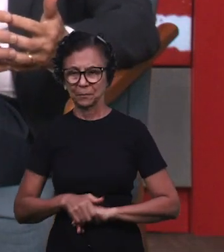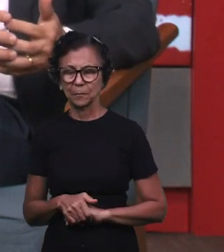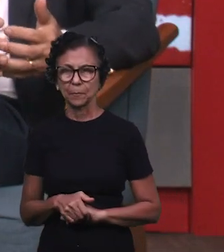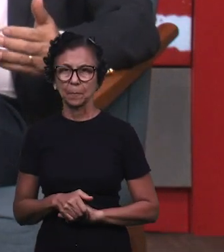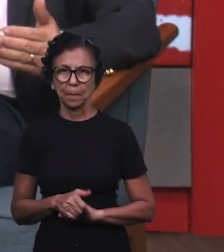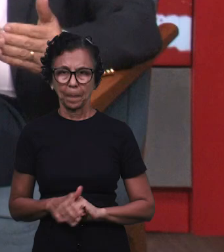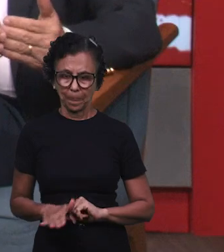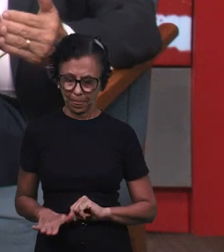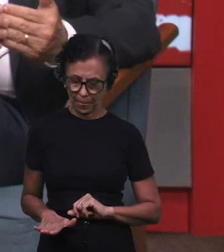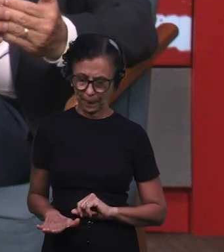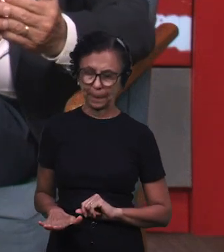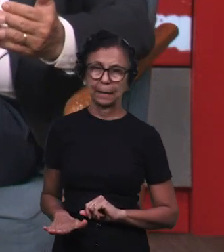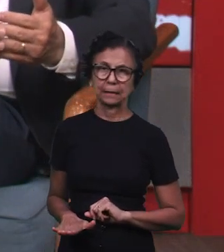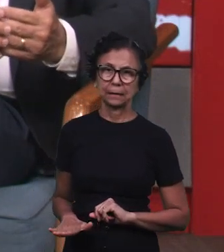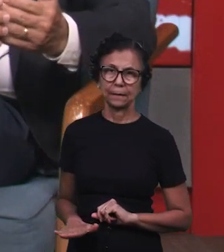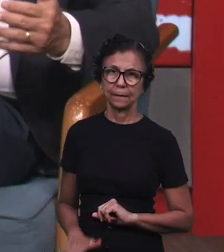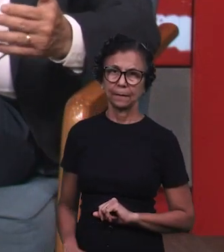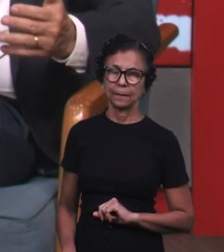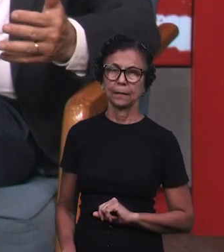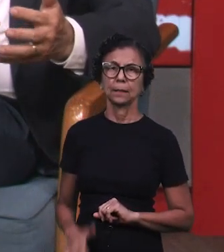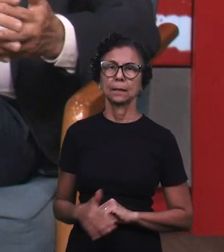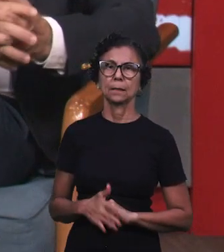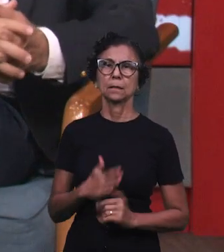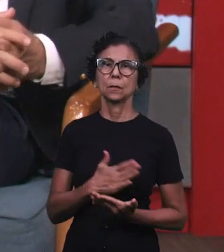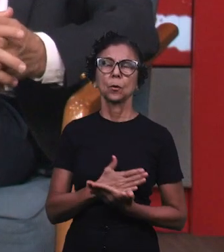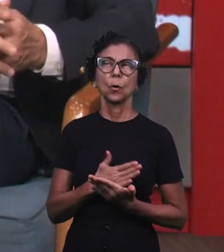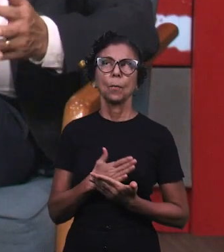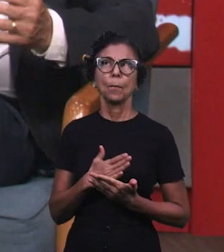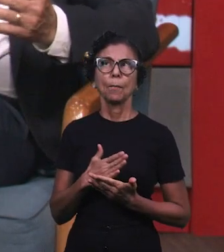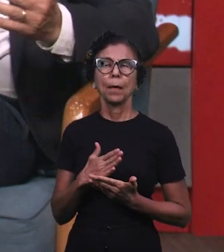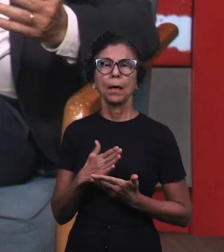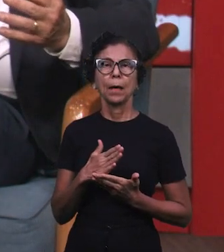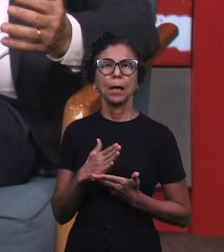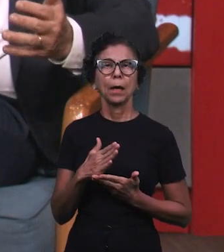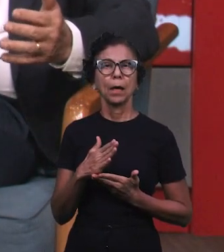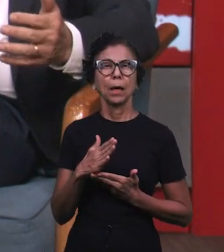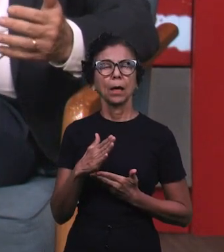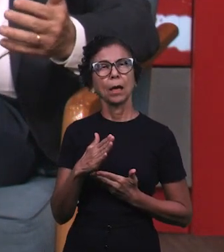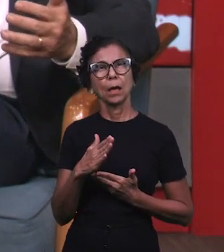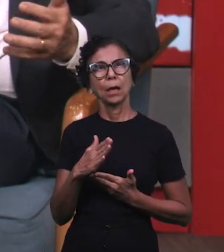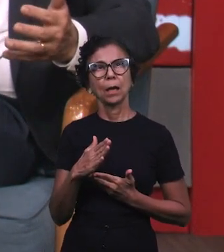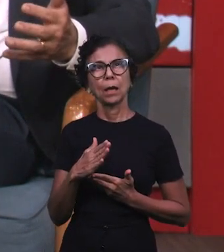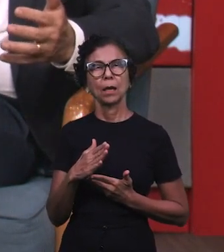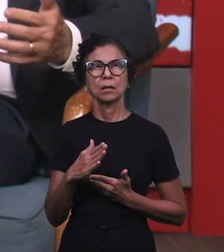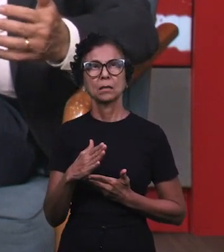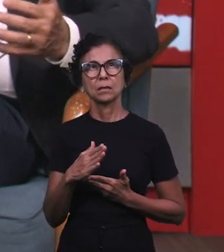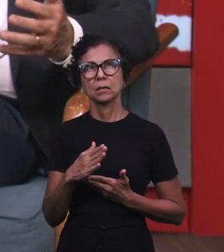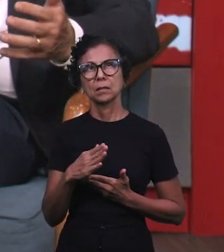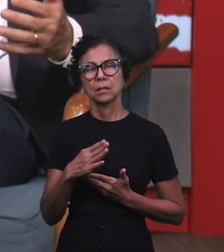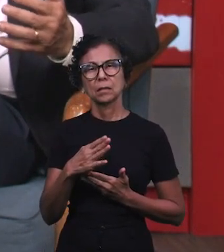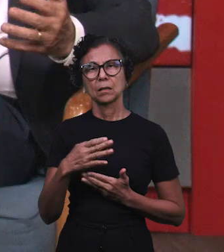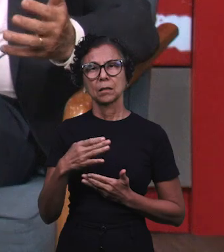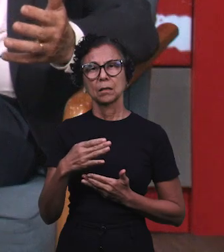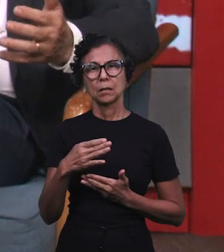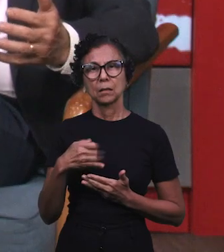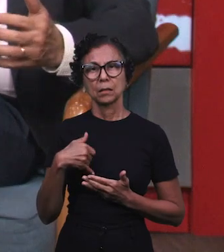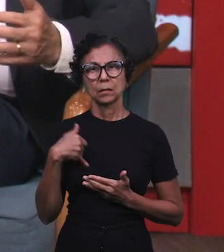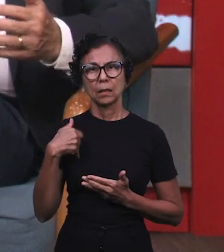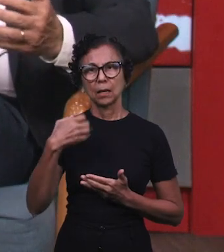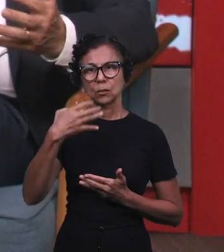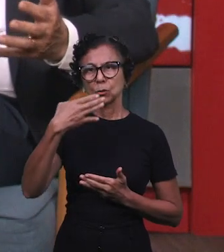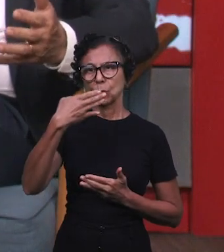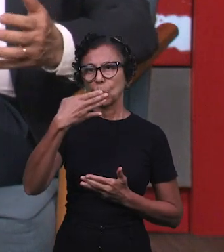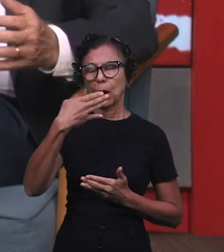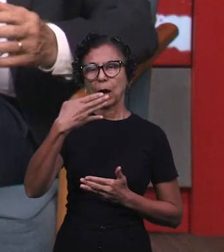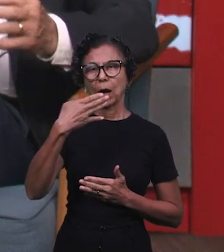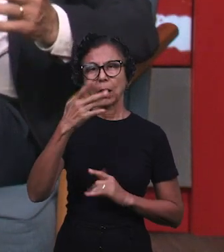começa a desenvolver o amadurecimento do seu sistema nervoso central, a partir dos 4 meses, ela começa